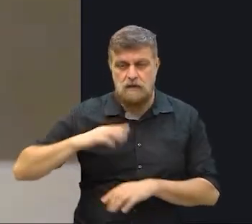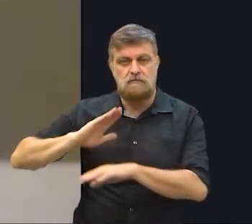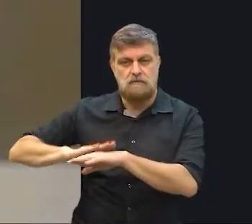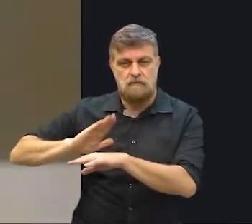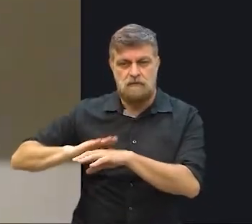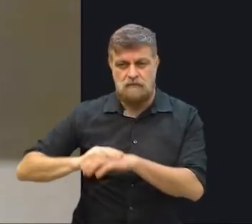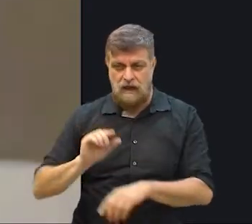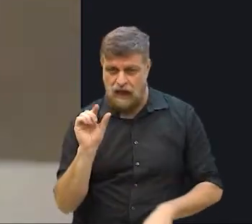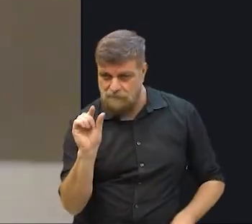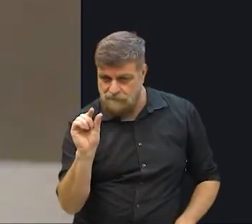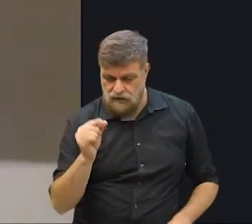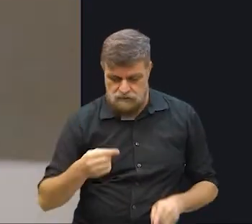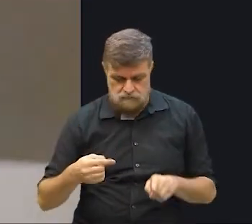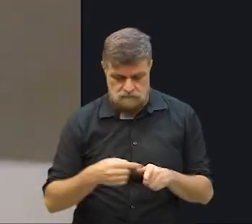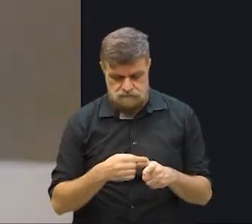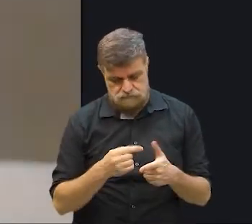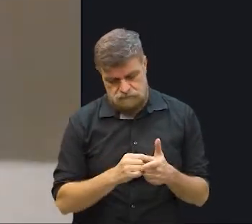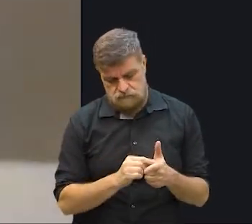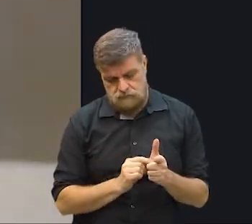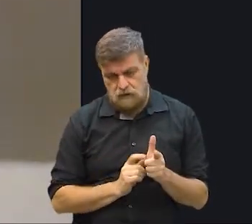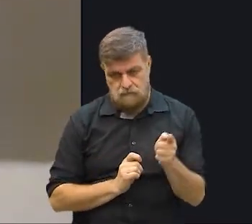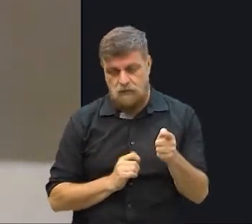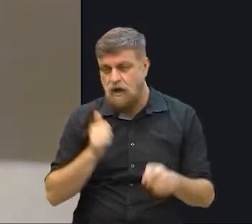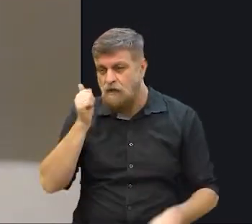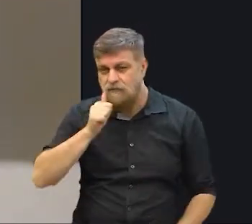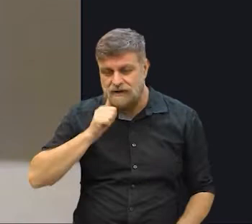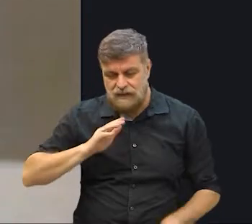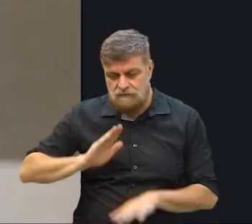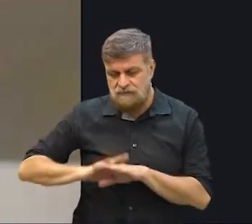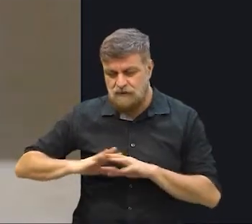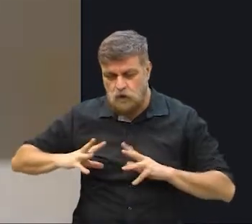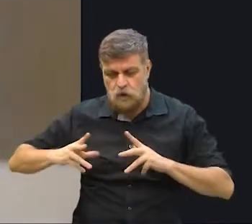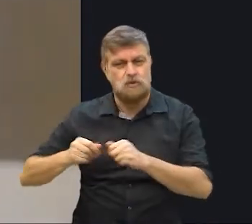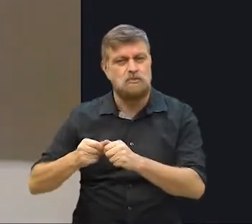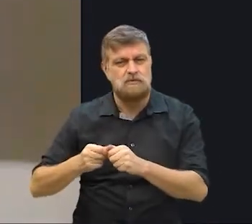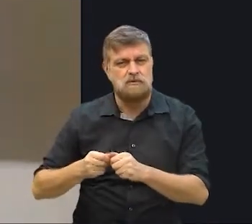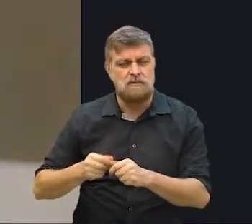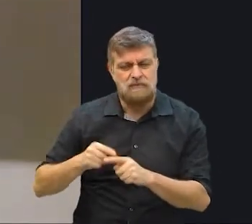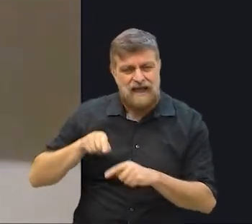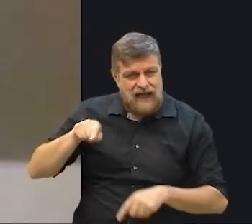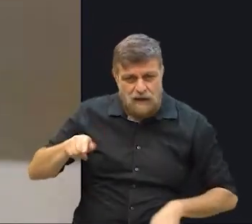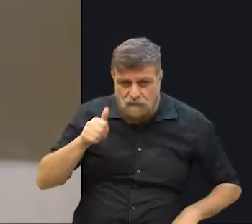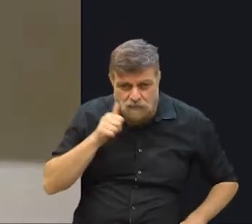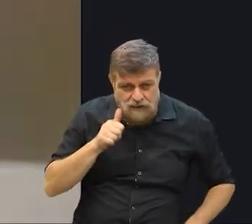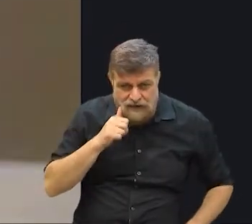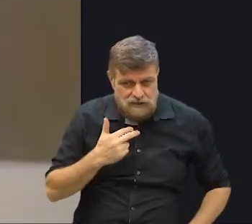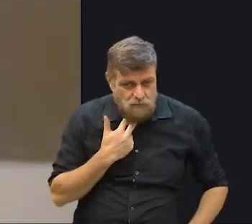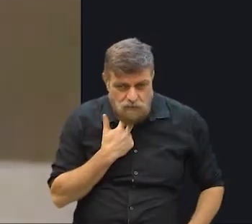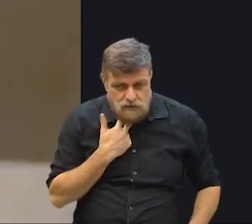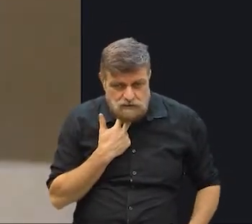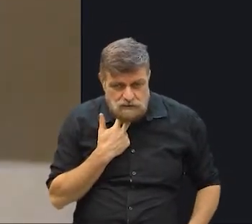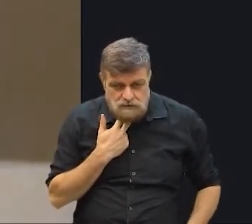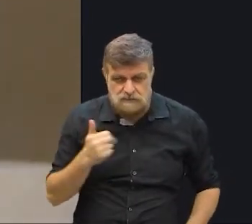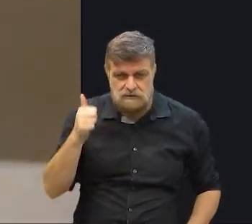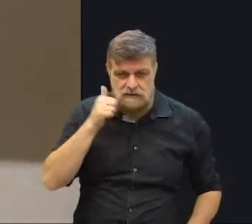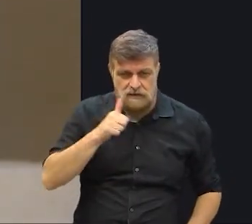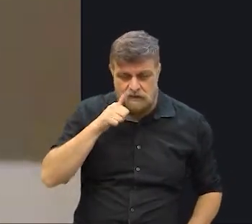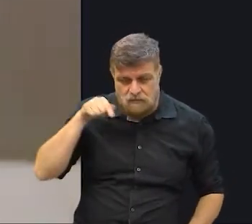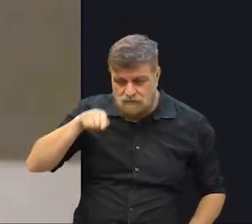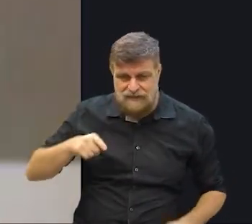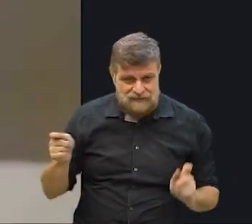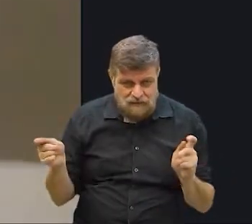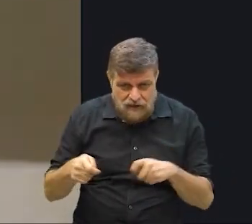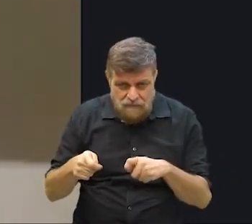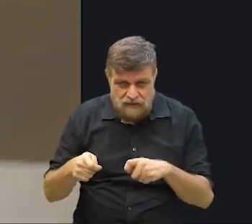tiro lá na Europa? Era fabricada por mim. Então, quem disse que a mulher não tem condição?